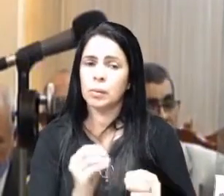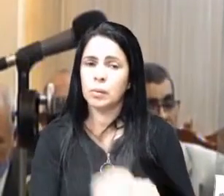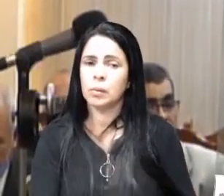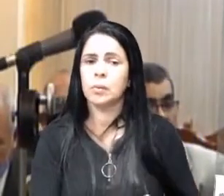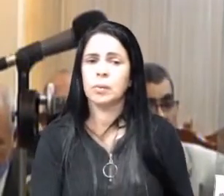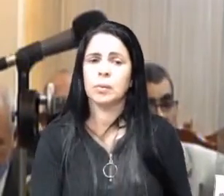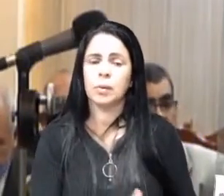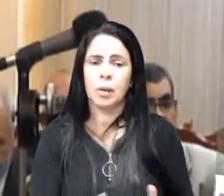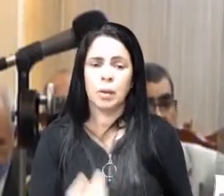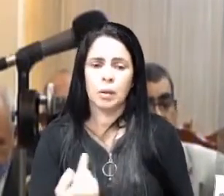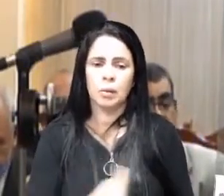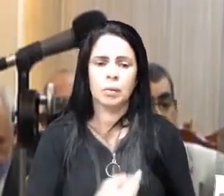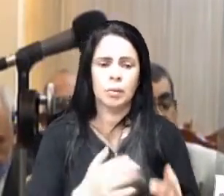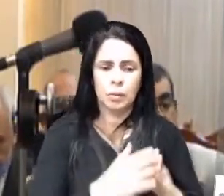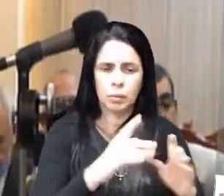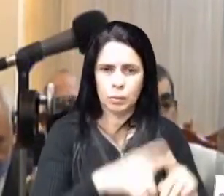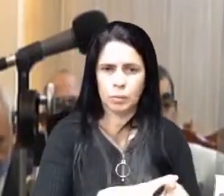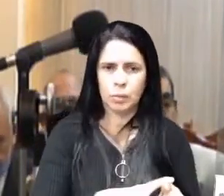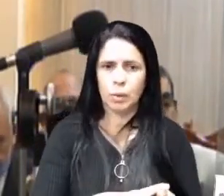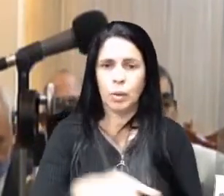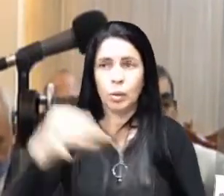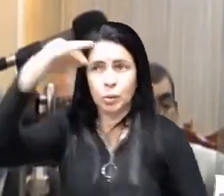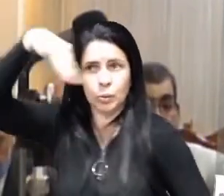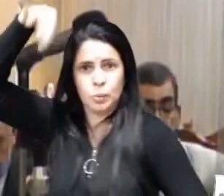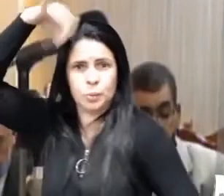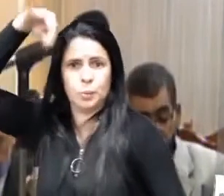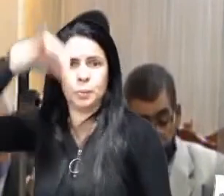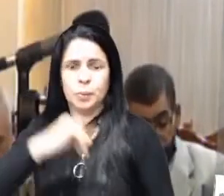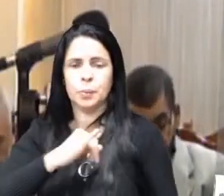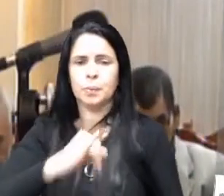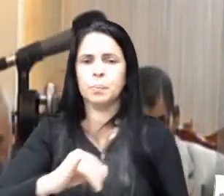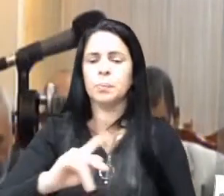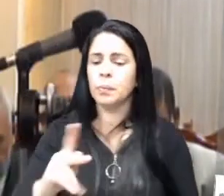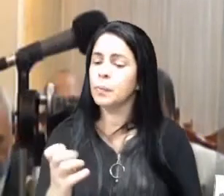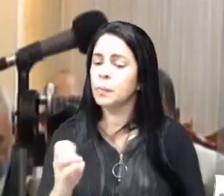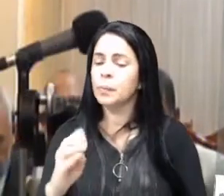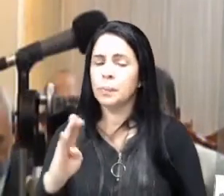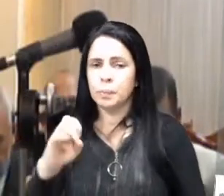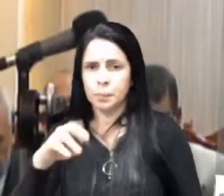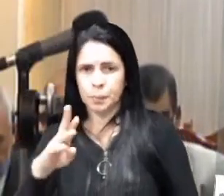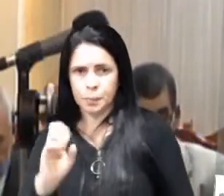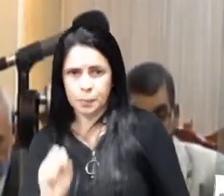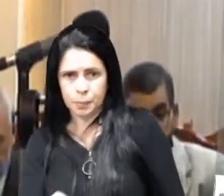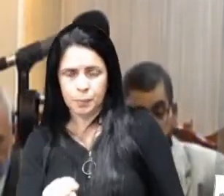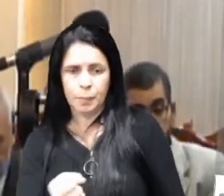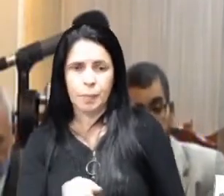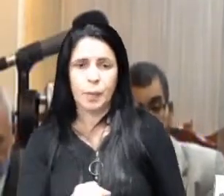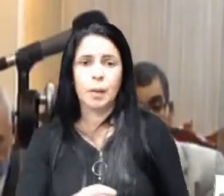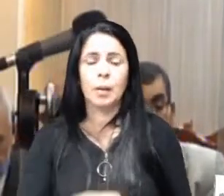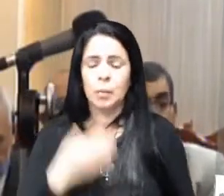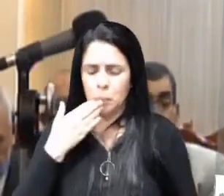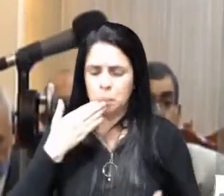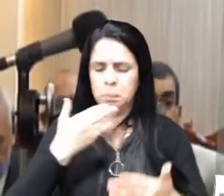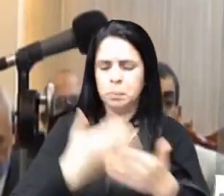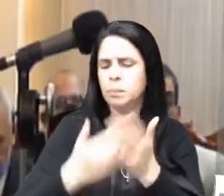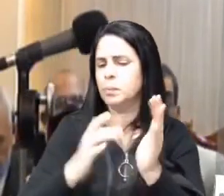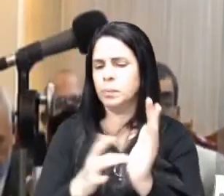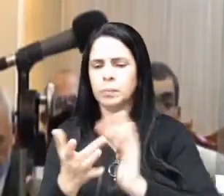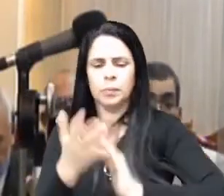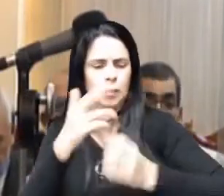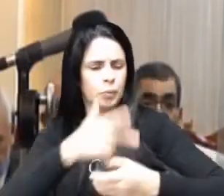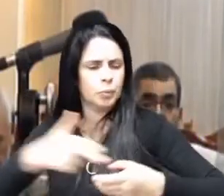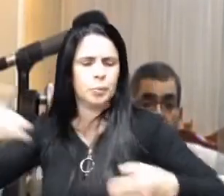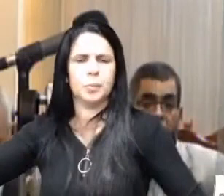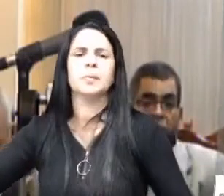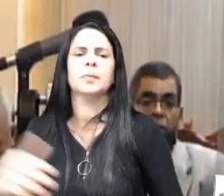Santo revelou ao escritor aos Hebreus que quando fosse se aproximando aquele dia da vinda de Jesus, muitos crentes